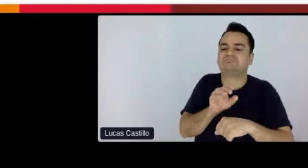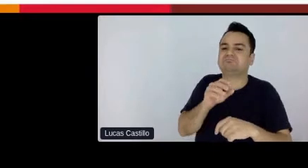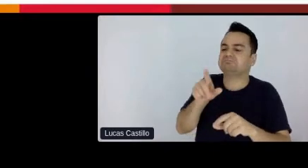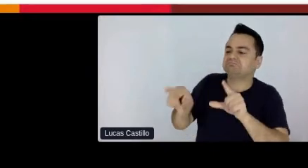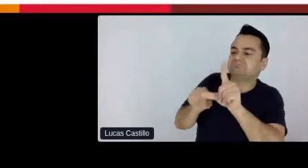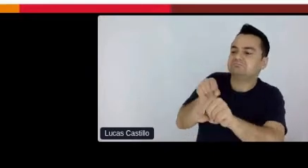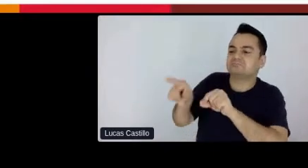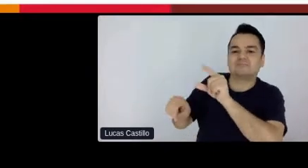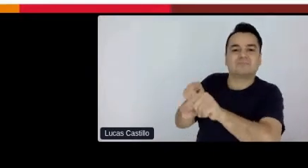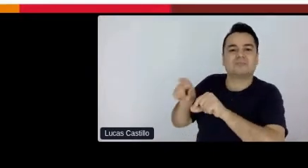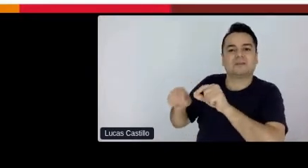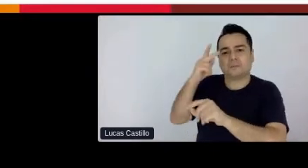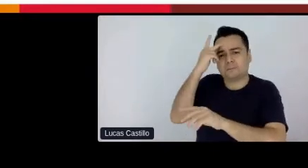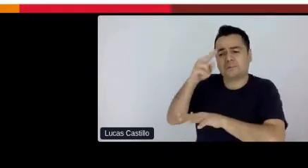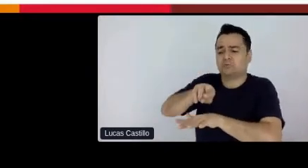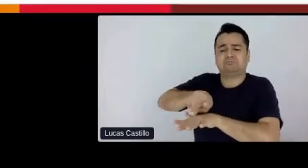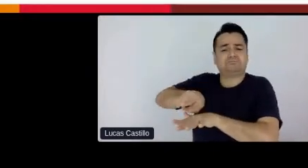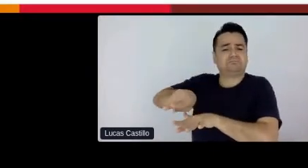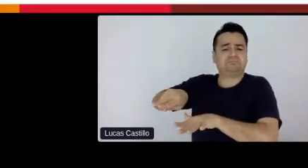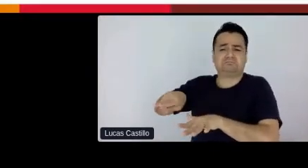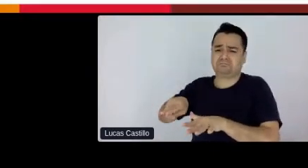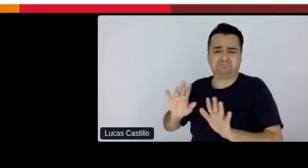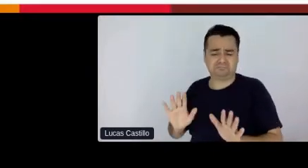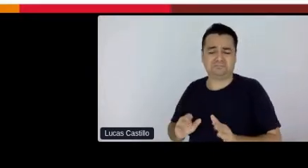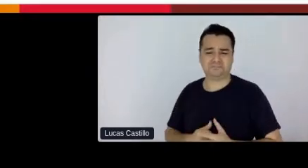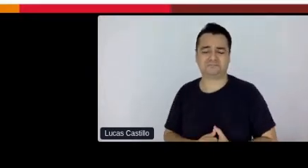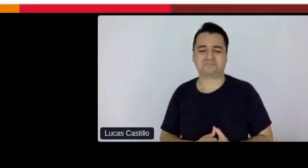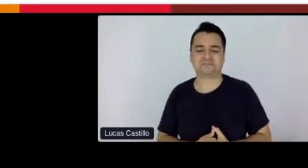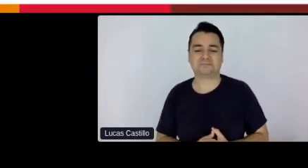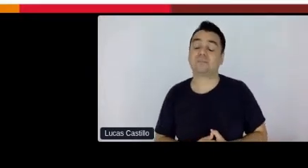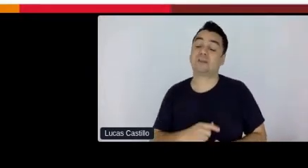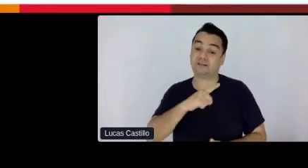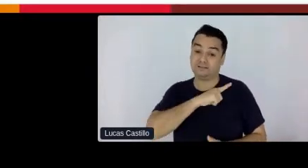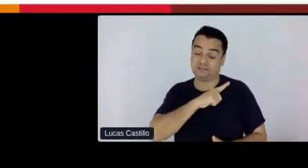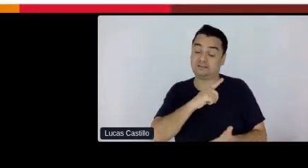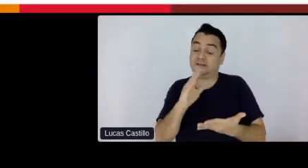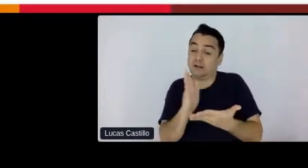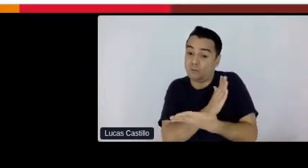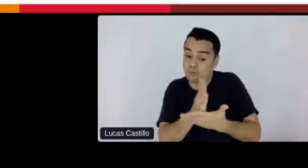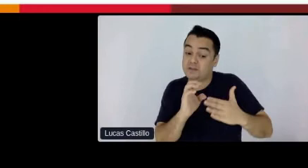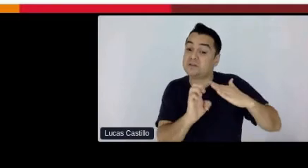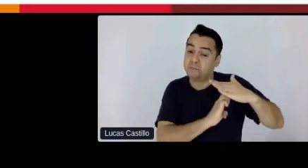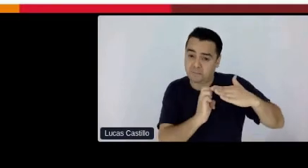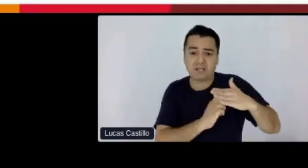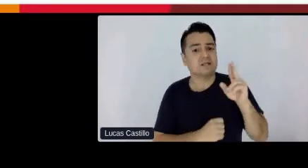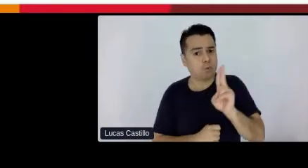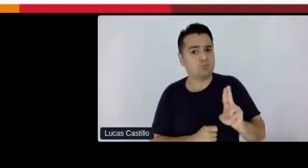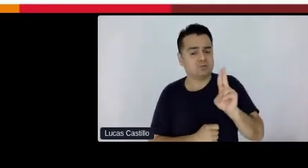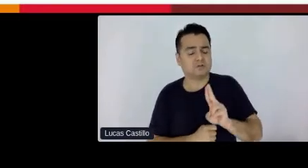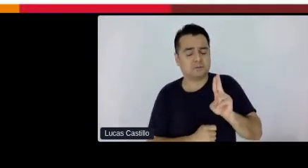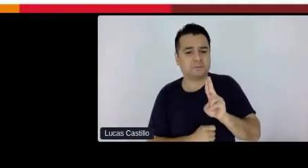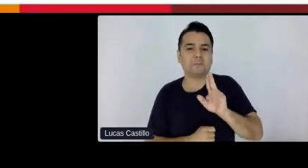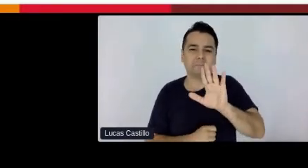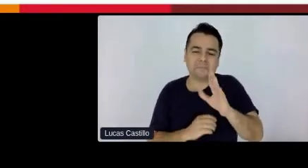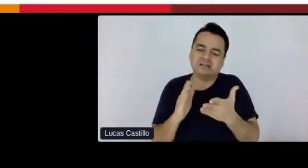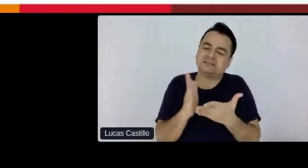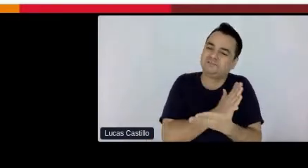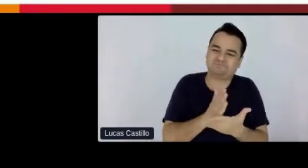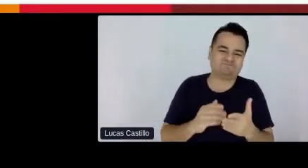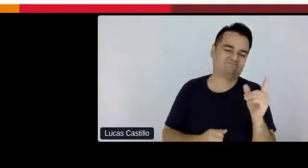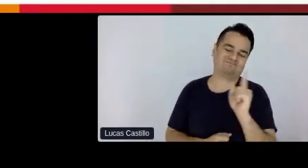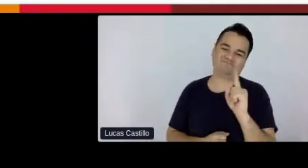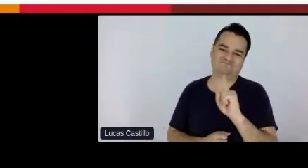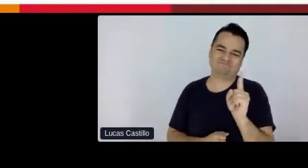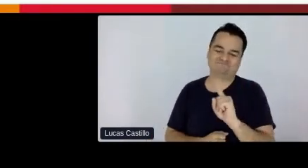pode atrair pessoas certas para as vagas certas. Existem muitas empresas que estão utilizando, mas existem aquelas que ainda insistem na